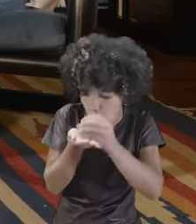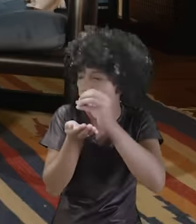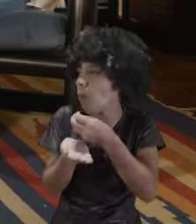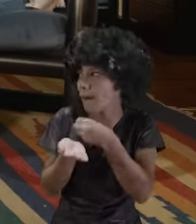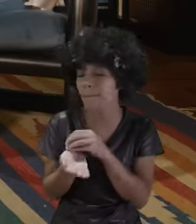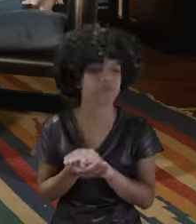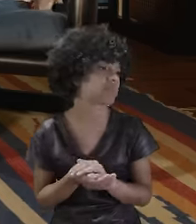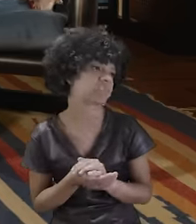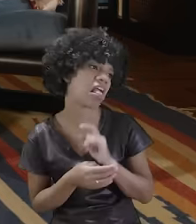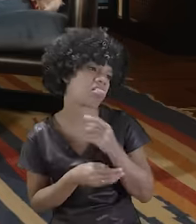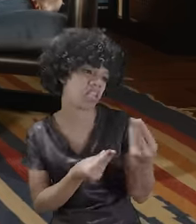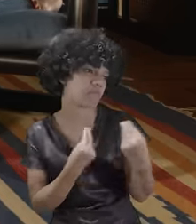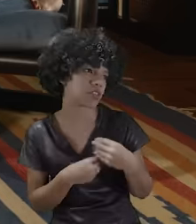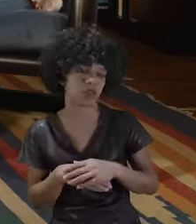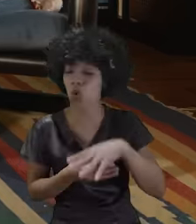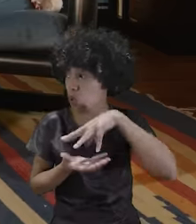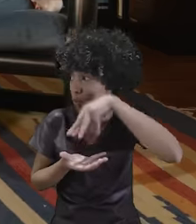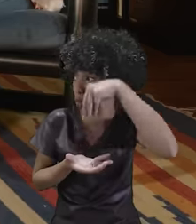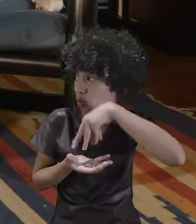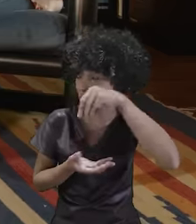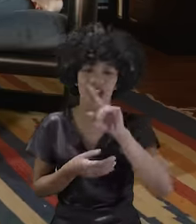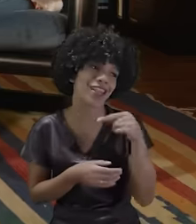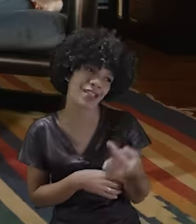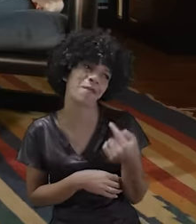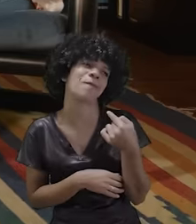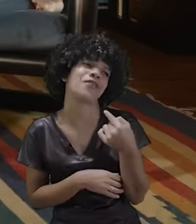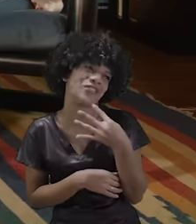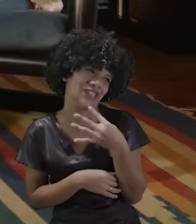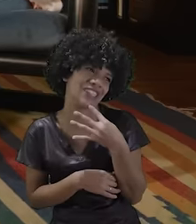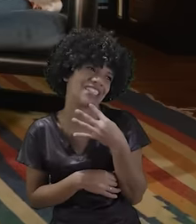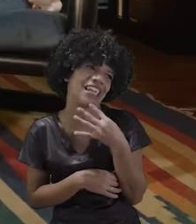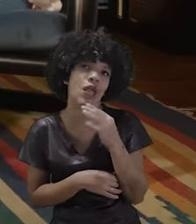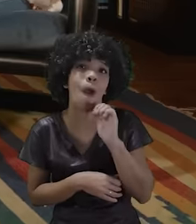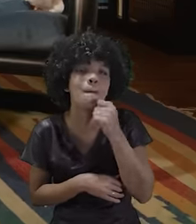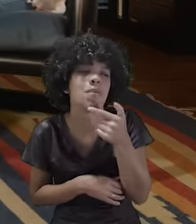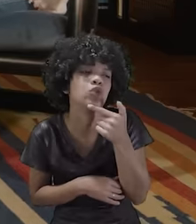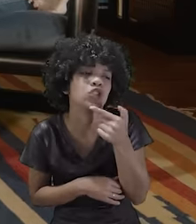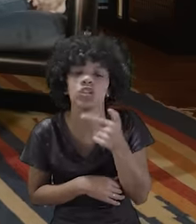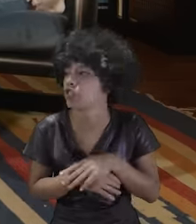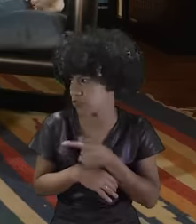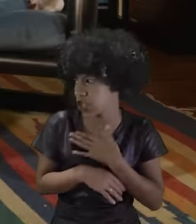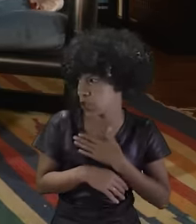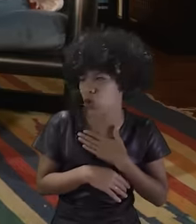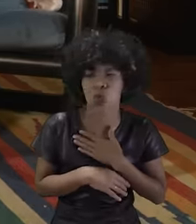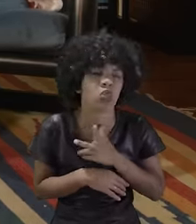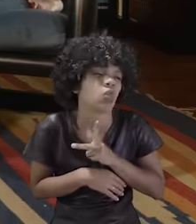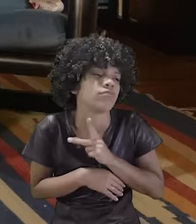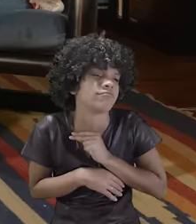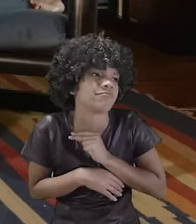atende coxinha depois E aí você foi né pão de queijo gostou